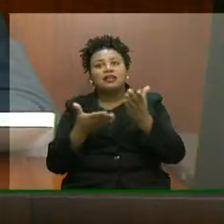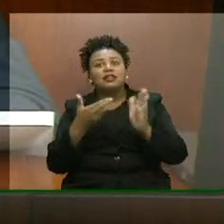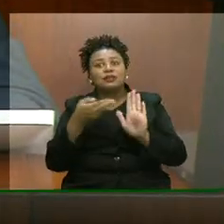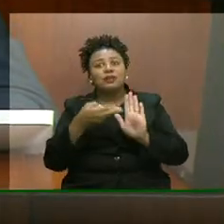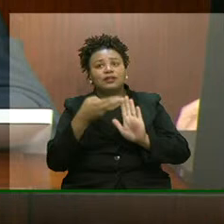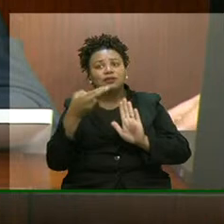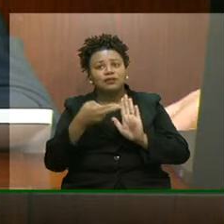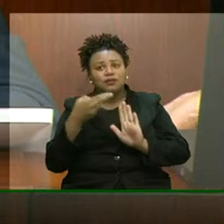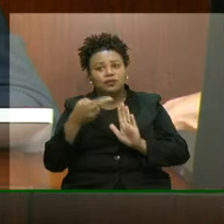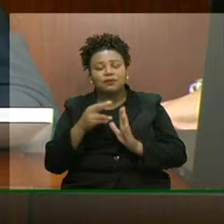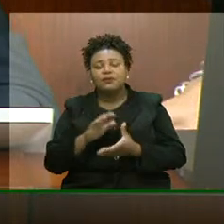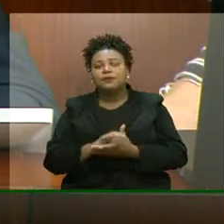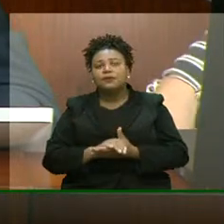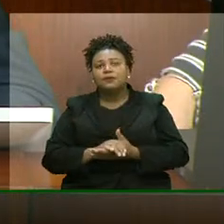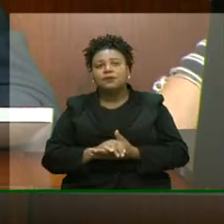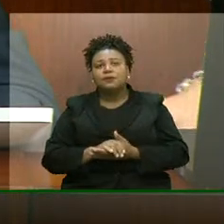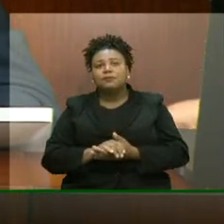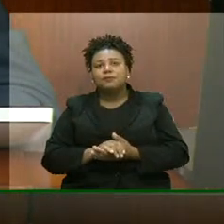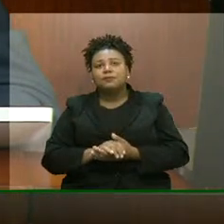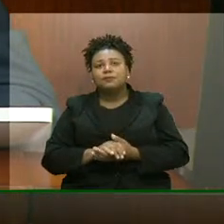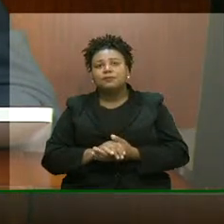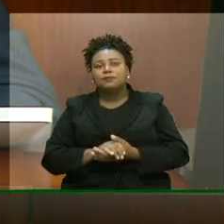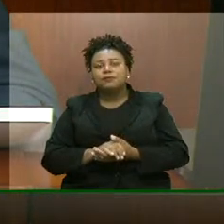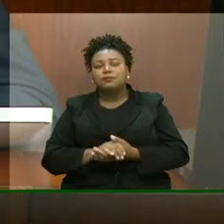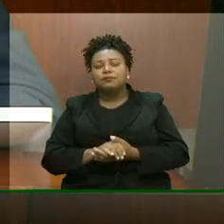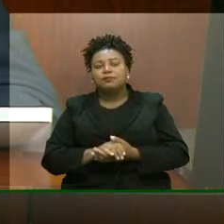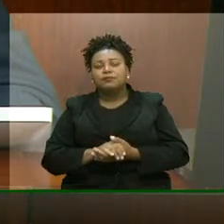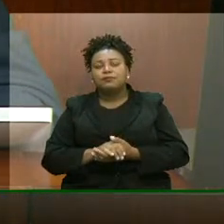resolução de mesa.